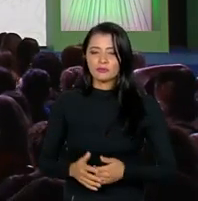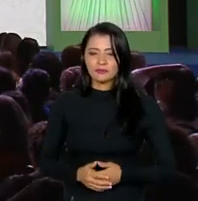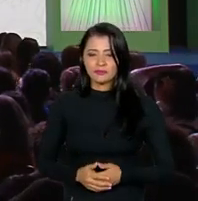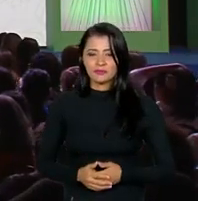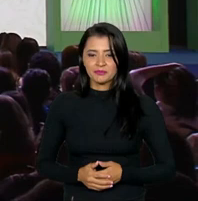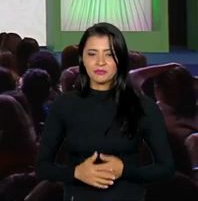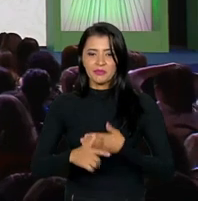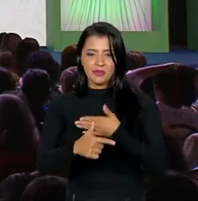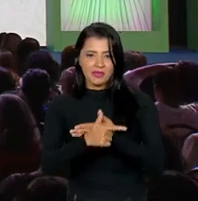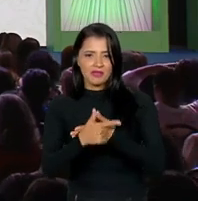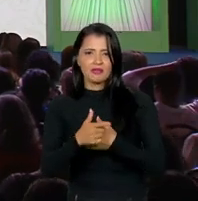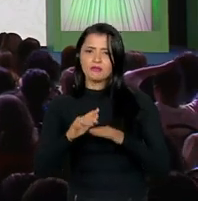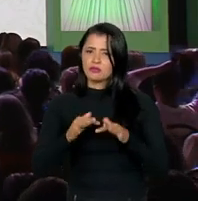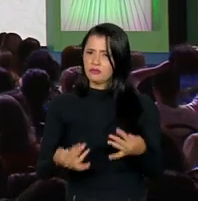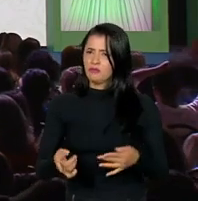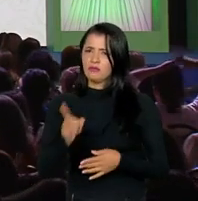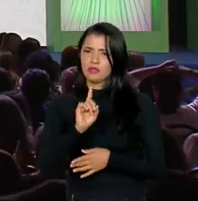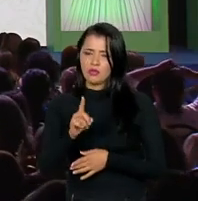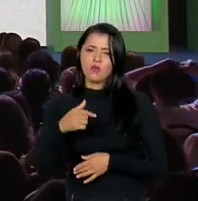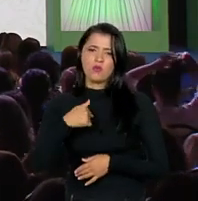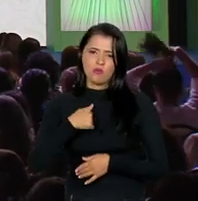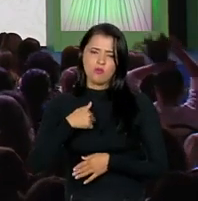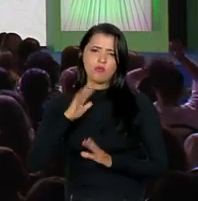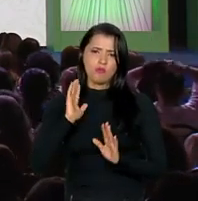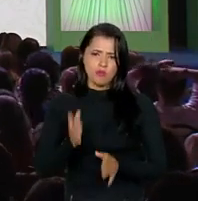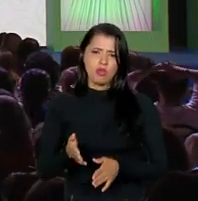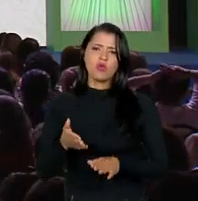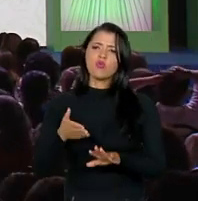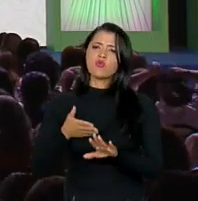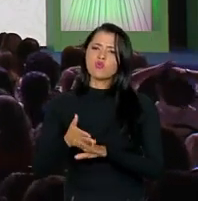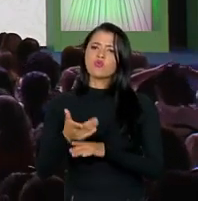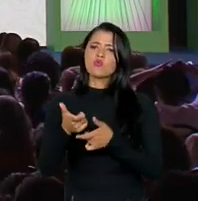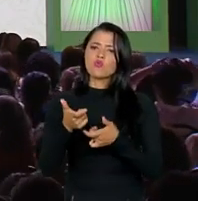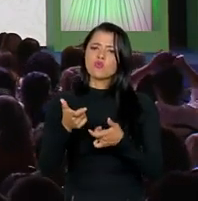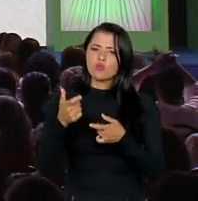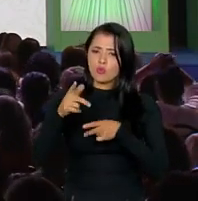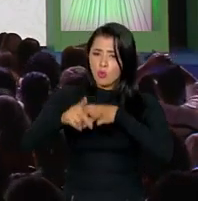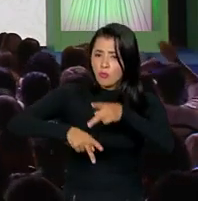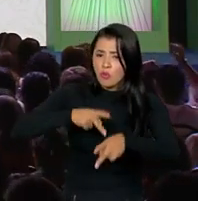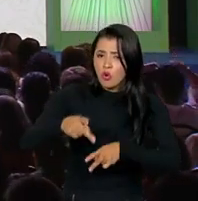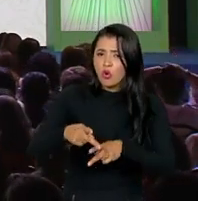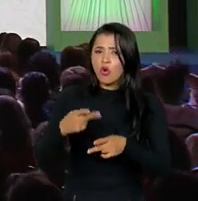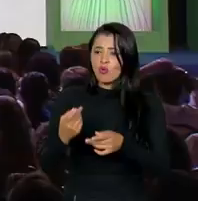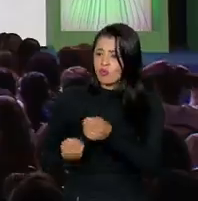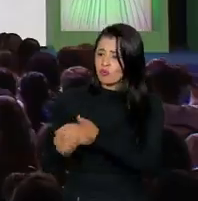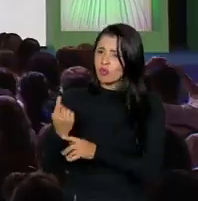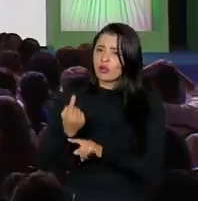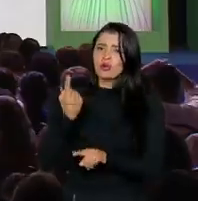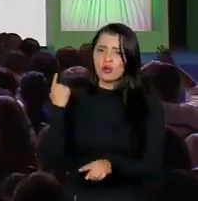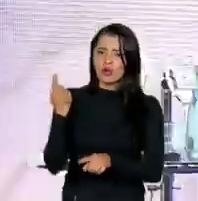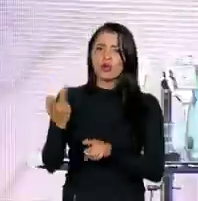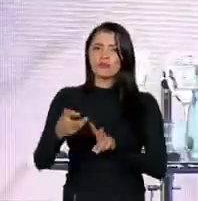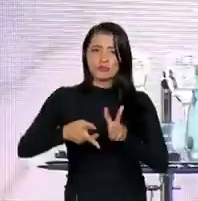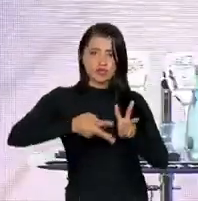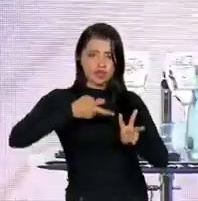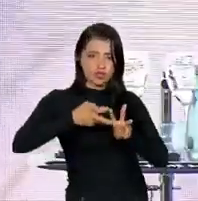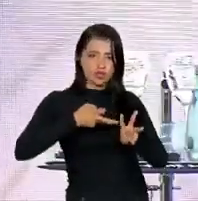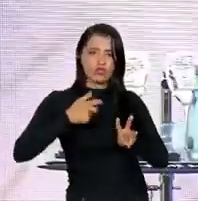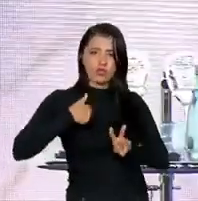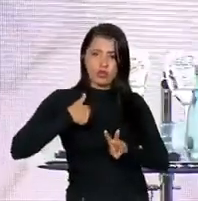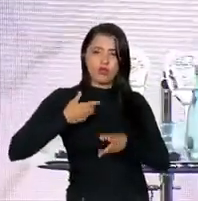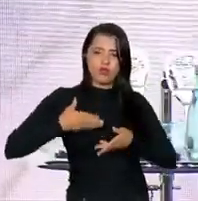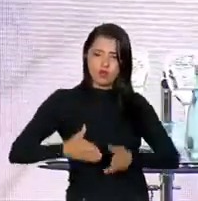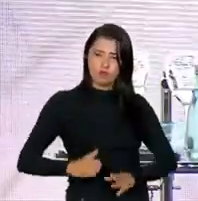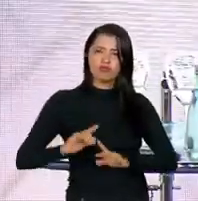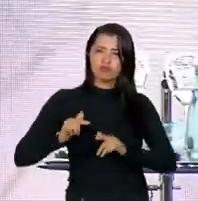uma tarefa simples. Eu que venho dos povos das origens, né, da população indígena, sei